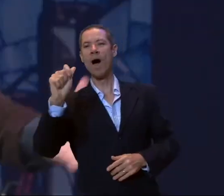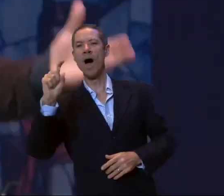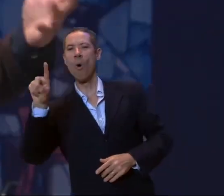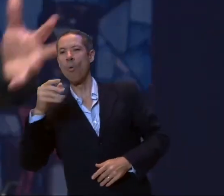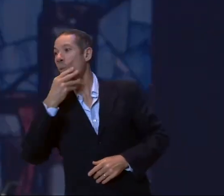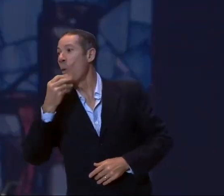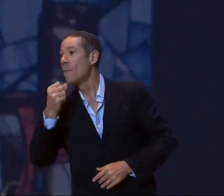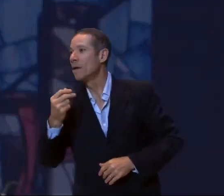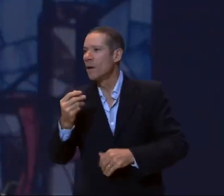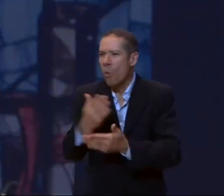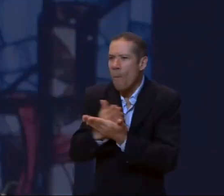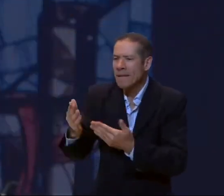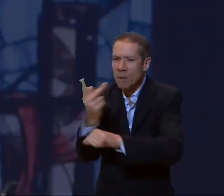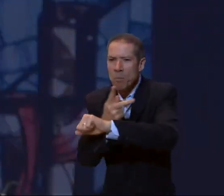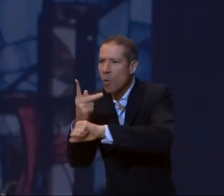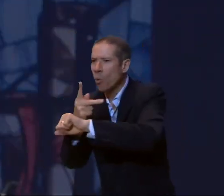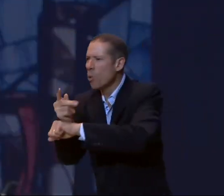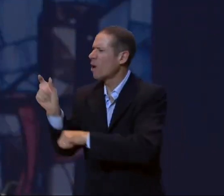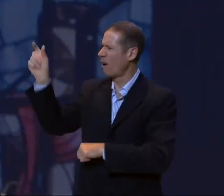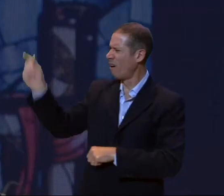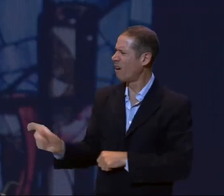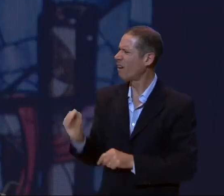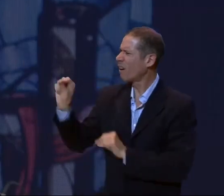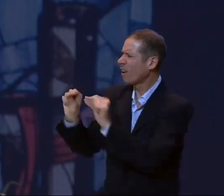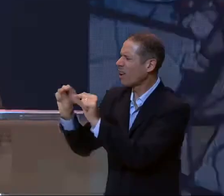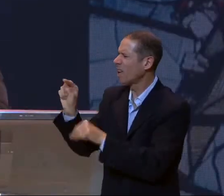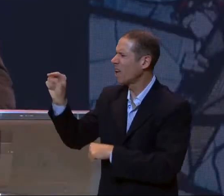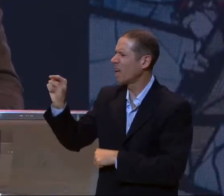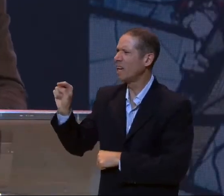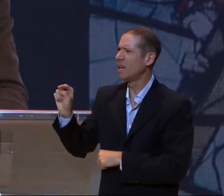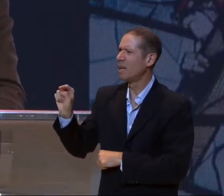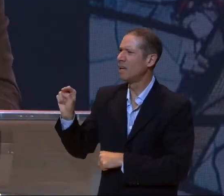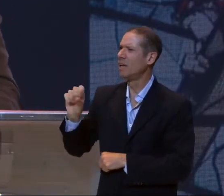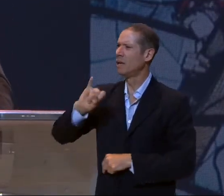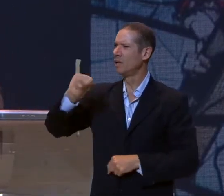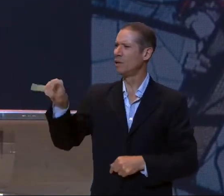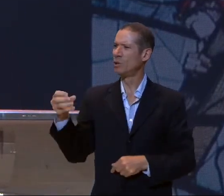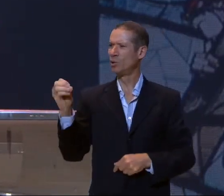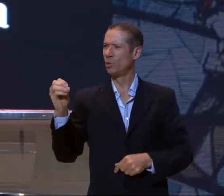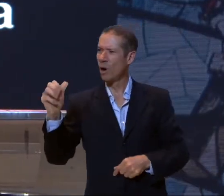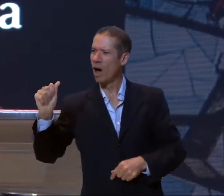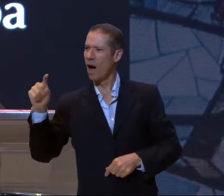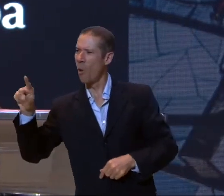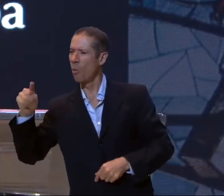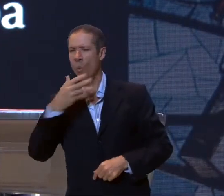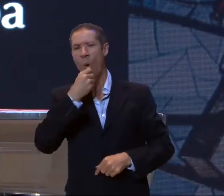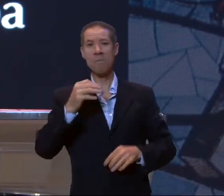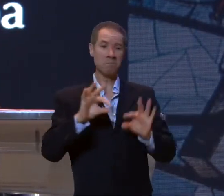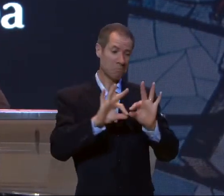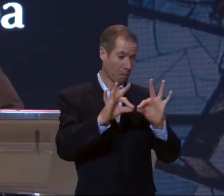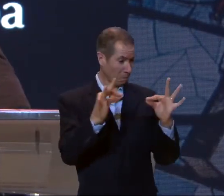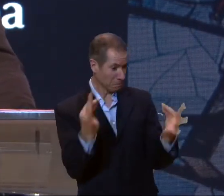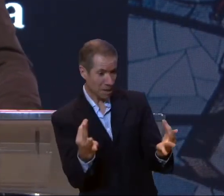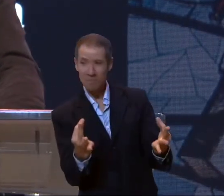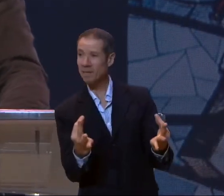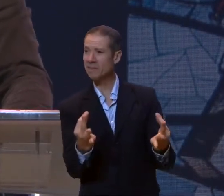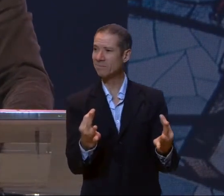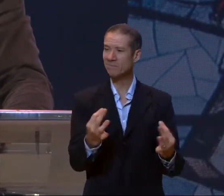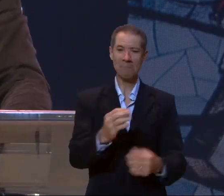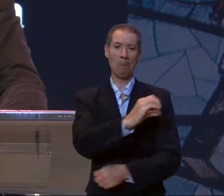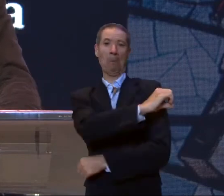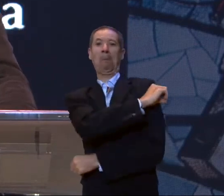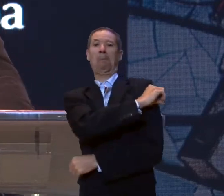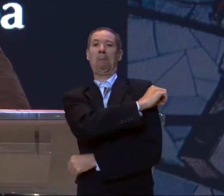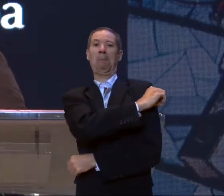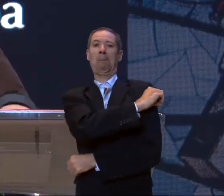começa a procurar o seu João. Quem é o seu João? Seu João, um homem simples, ele encontra